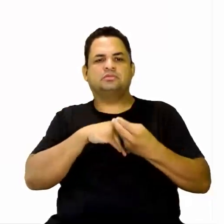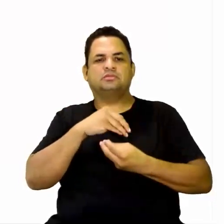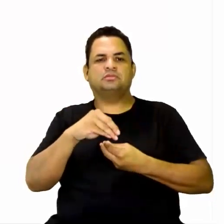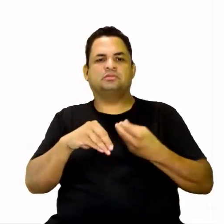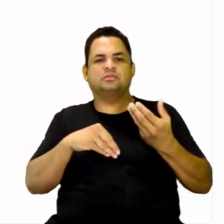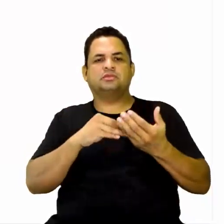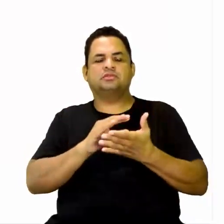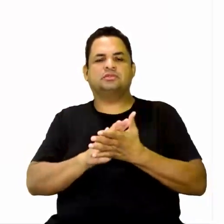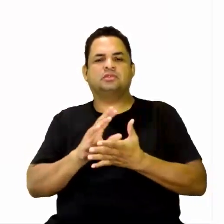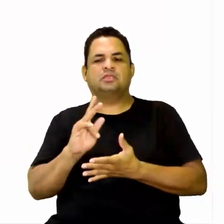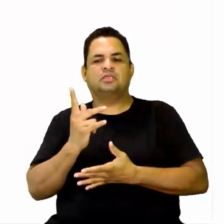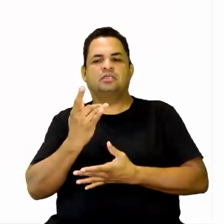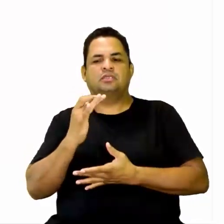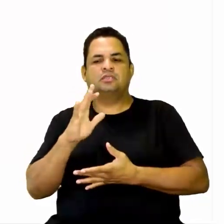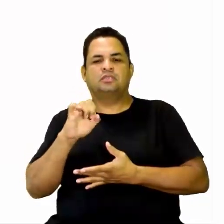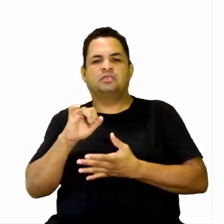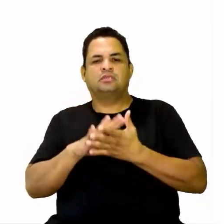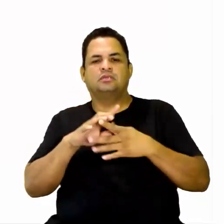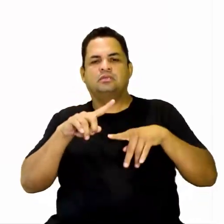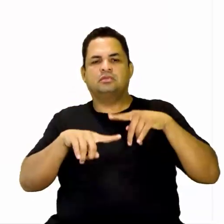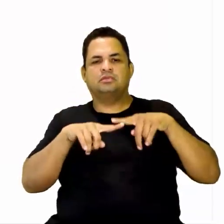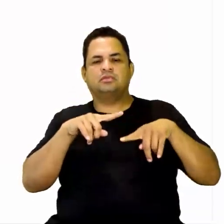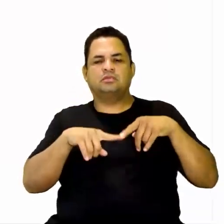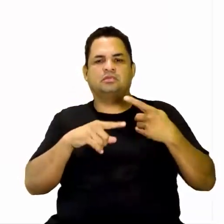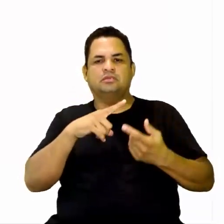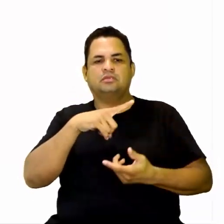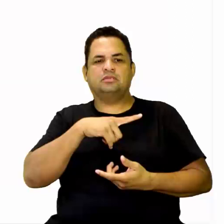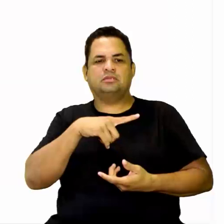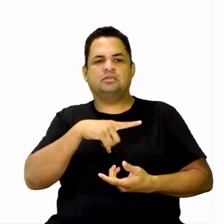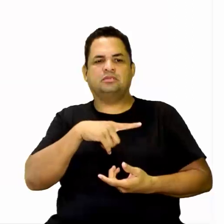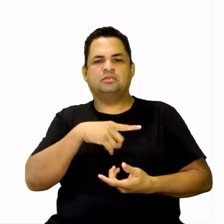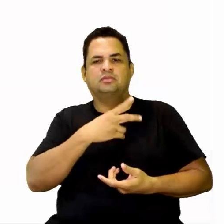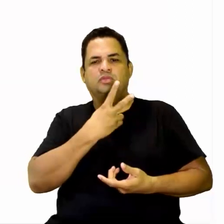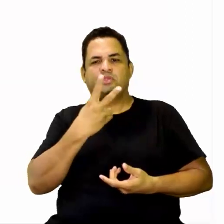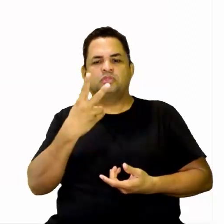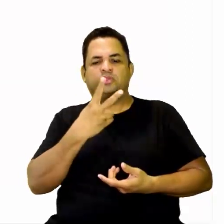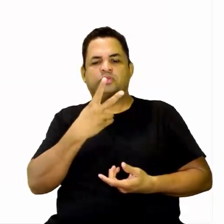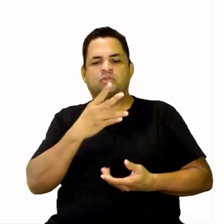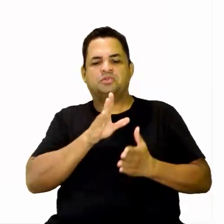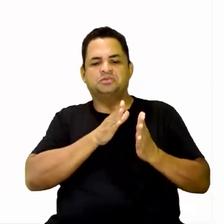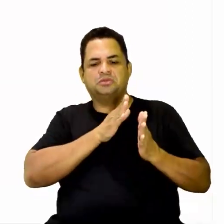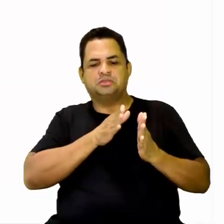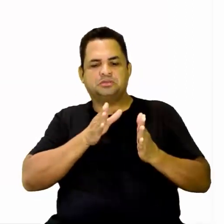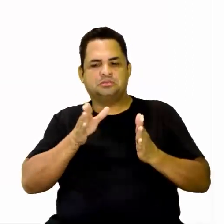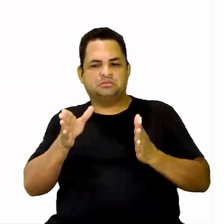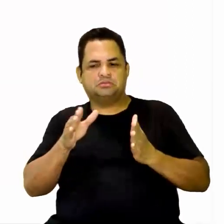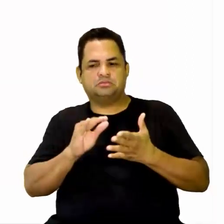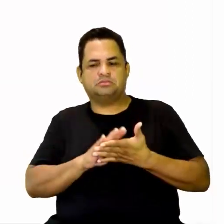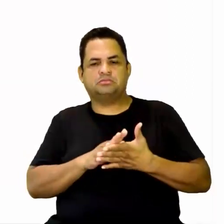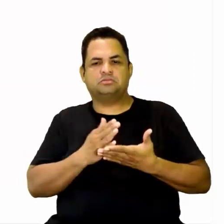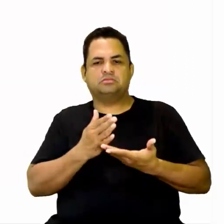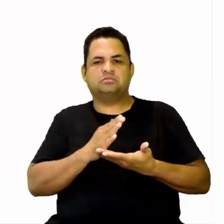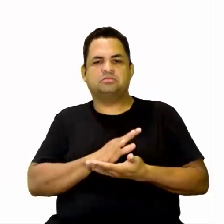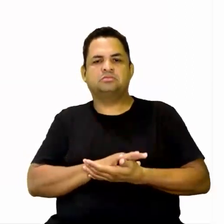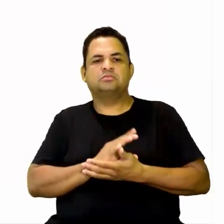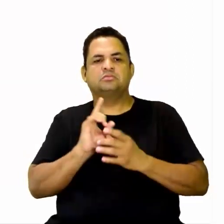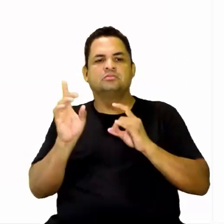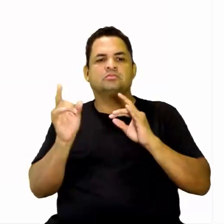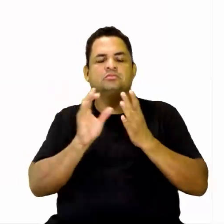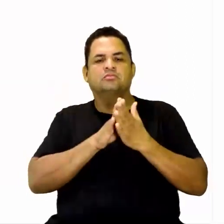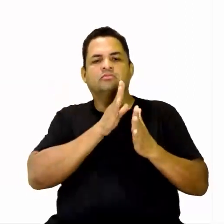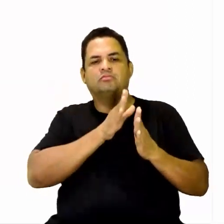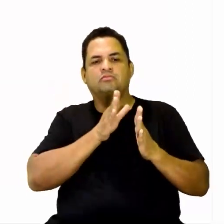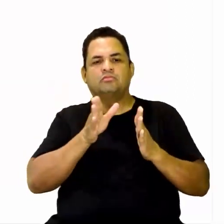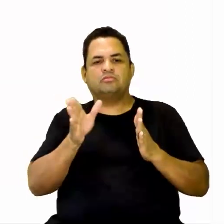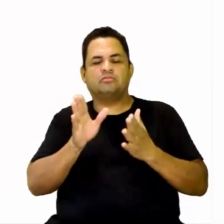heterogênea, né? É o material que possui duas ou mais fases. Cada fase de